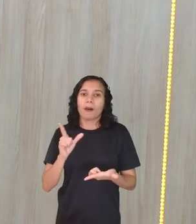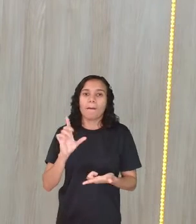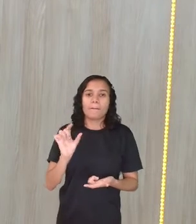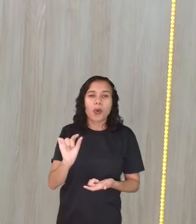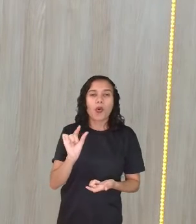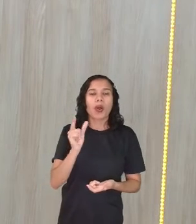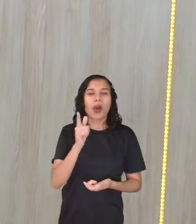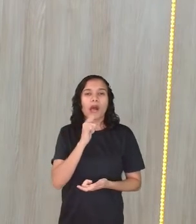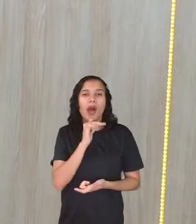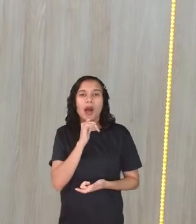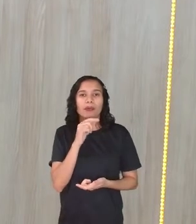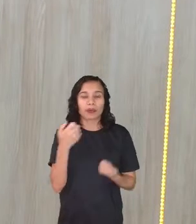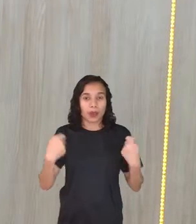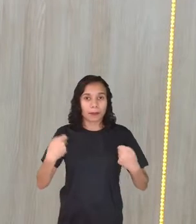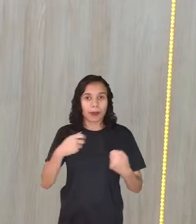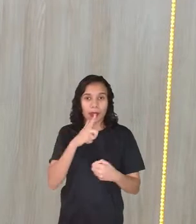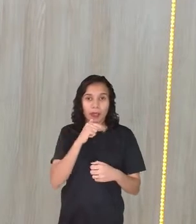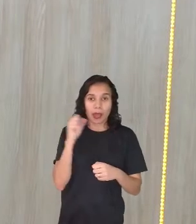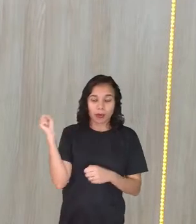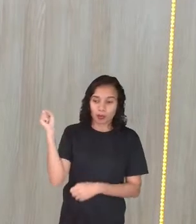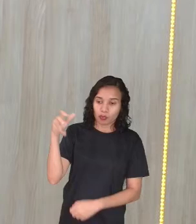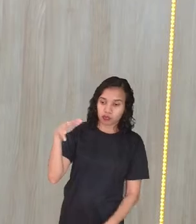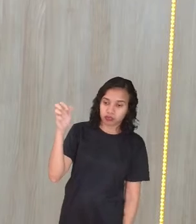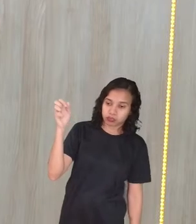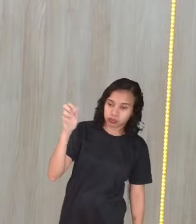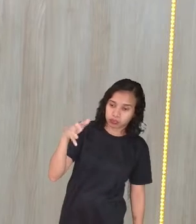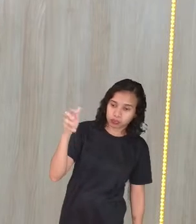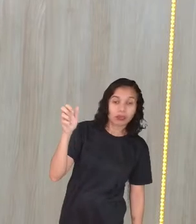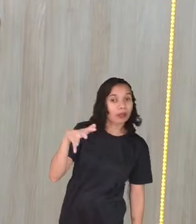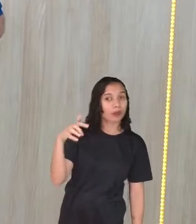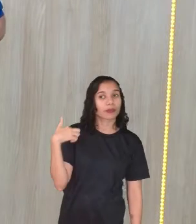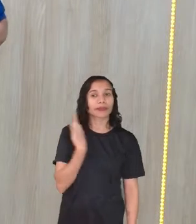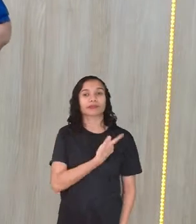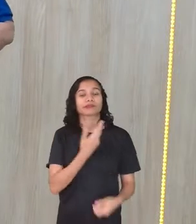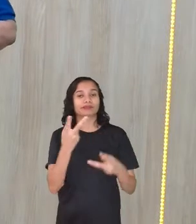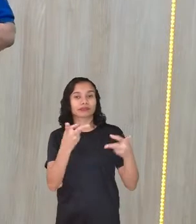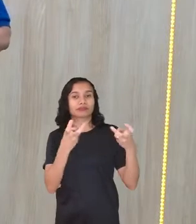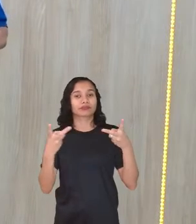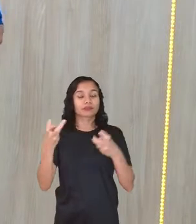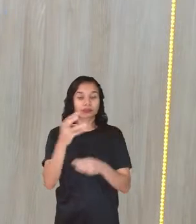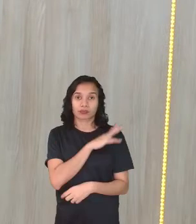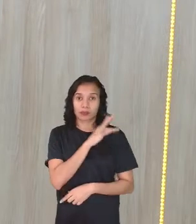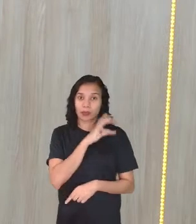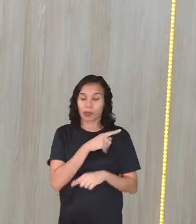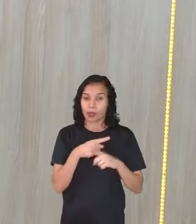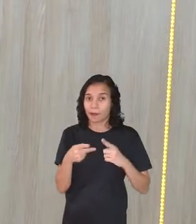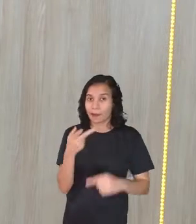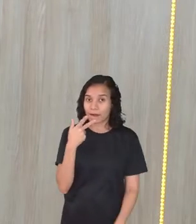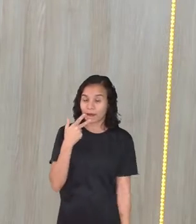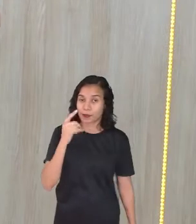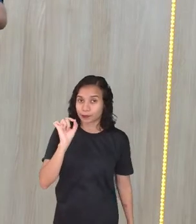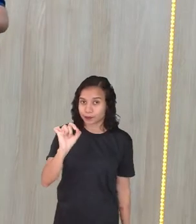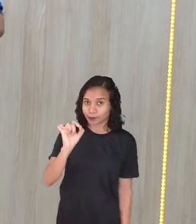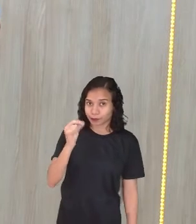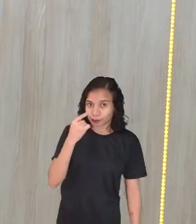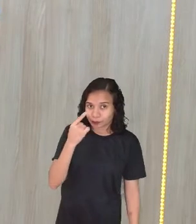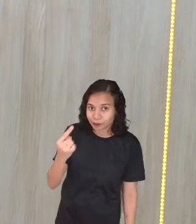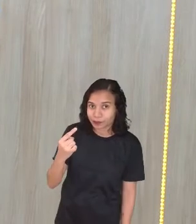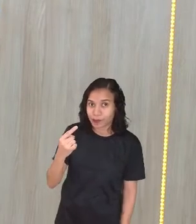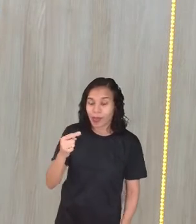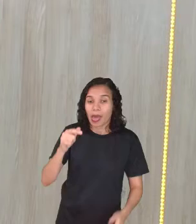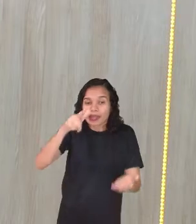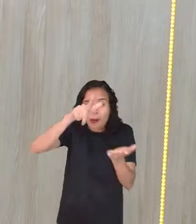se quiser cultivar. Então, vamos ver aí algumas técnicas, mas já de antemão já vou dizer a vocês, prepara